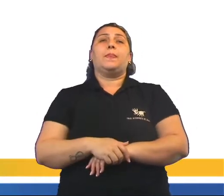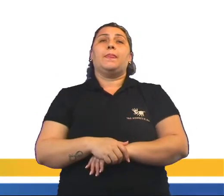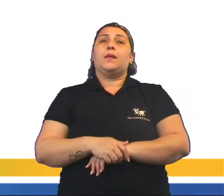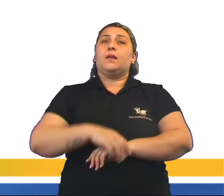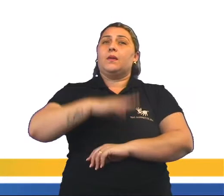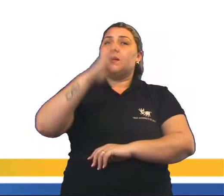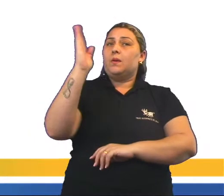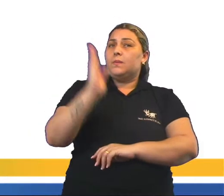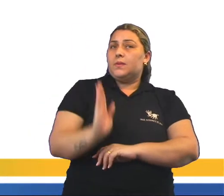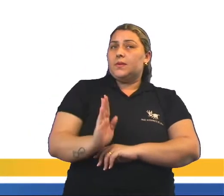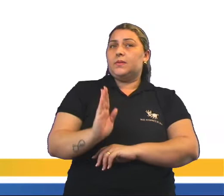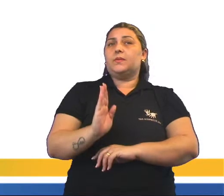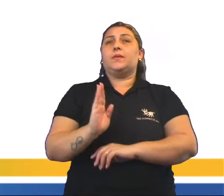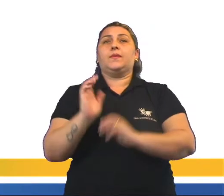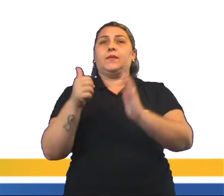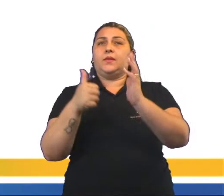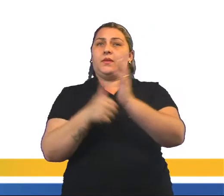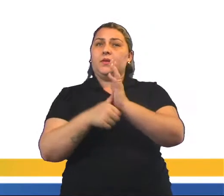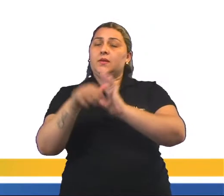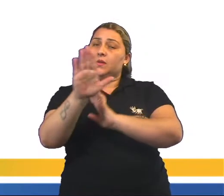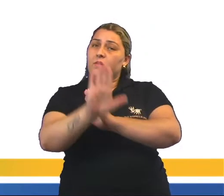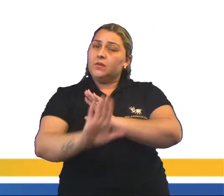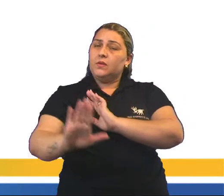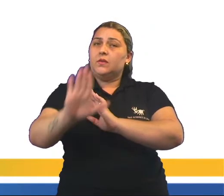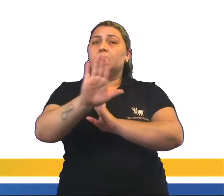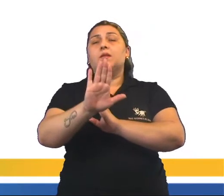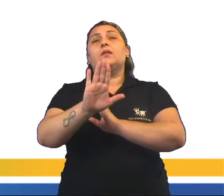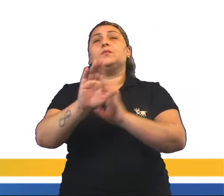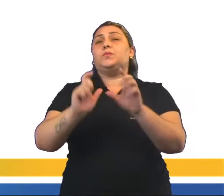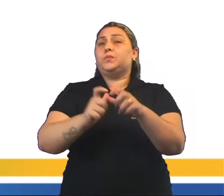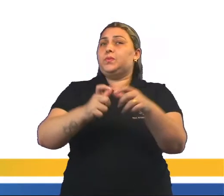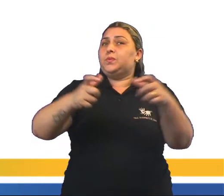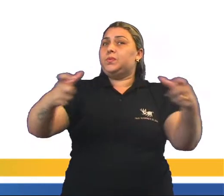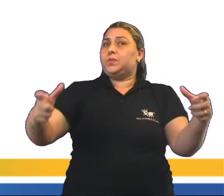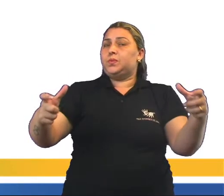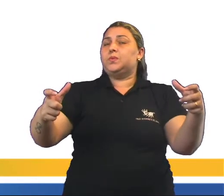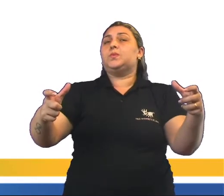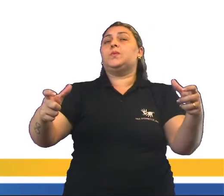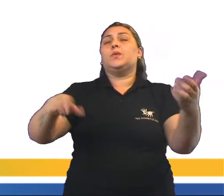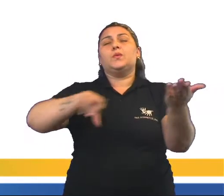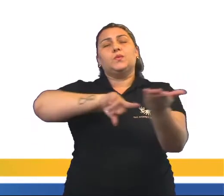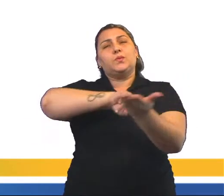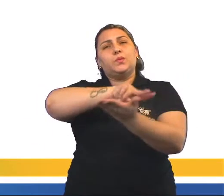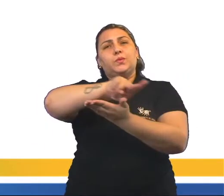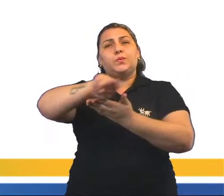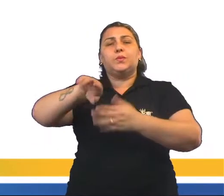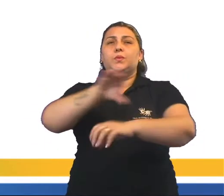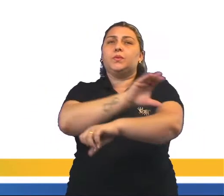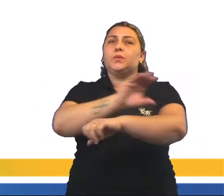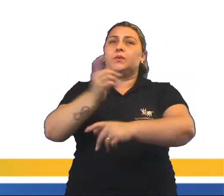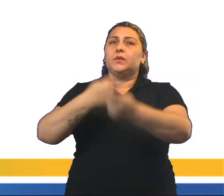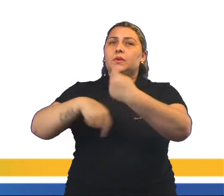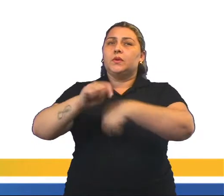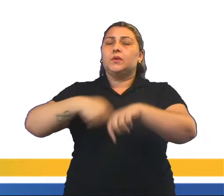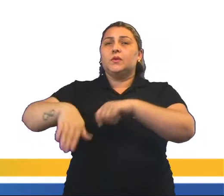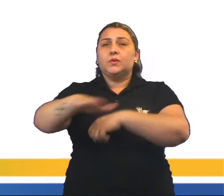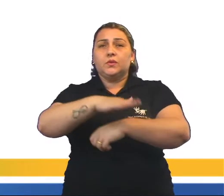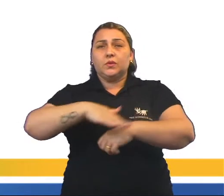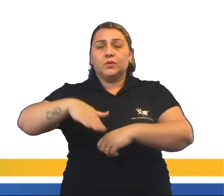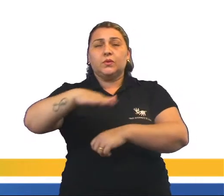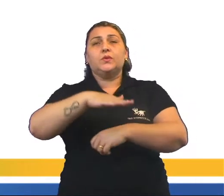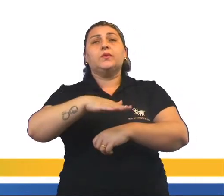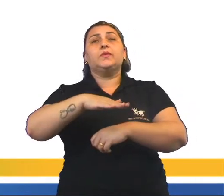O Brasil, sendo esse país enorme, com uma enorme diversidade cultural, econômica, social